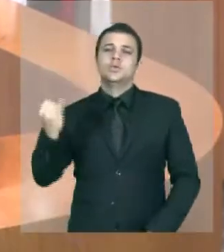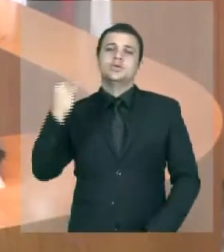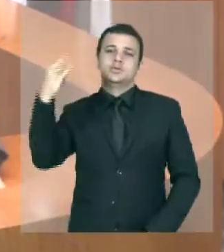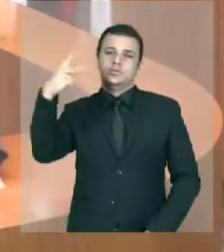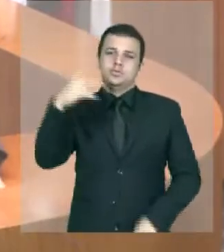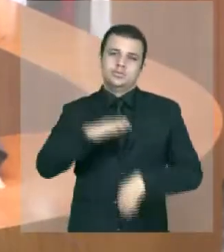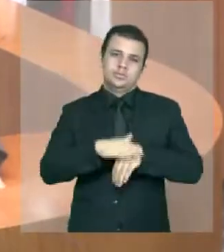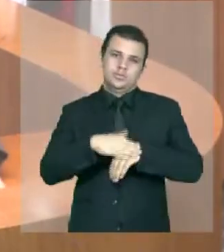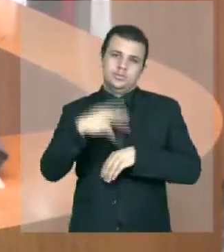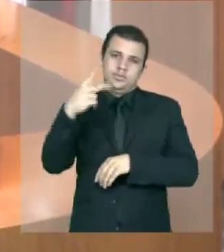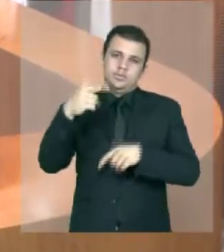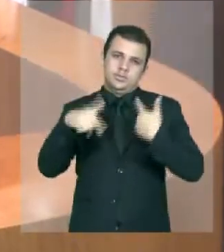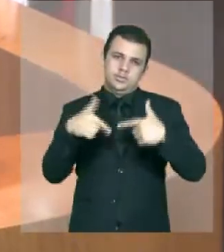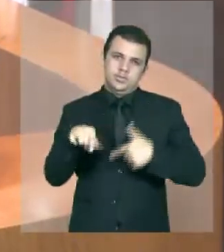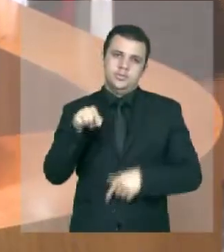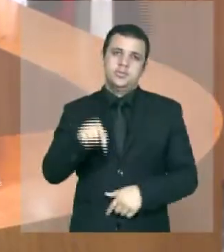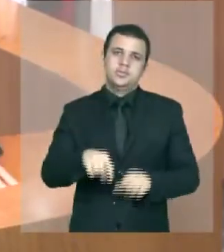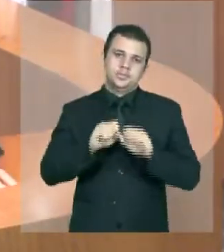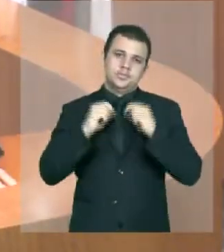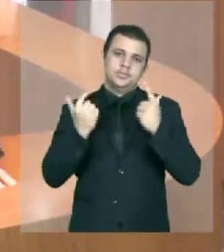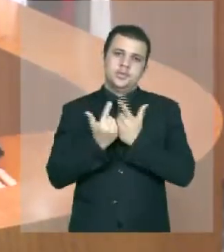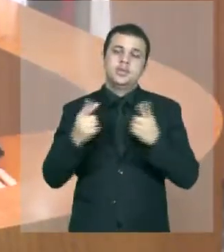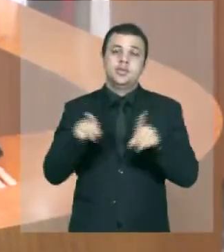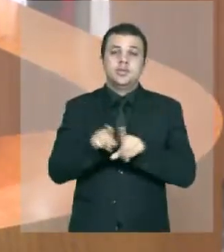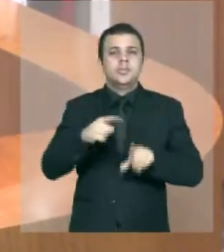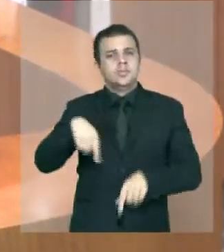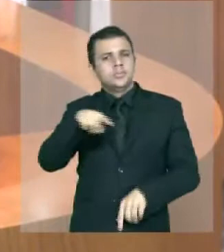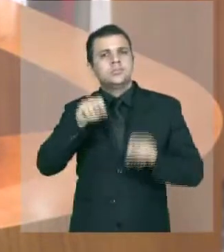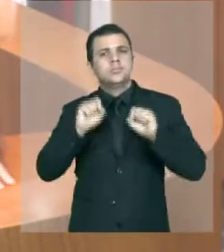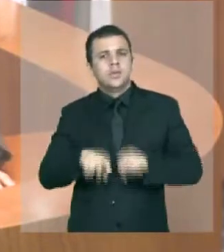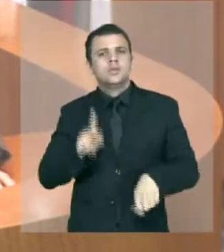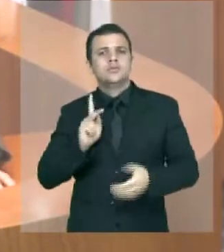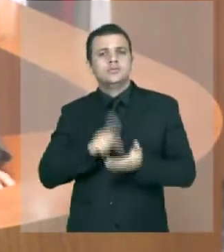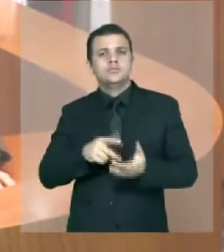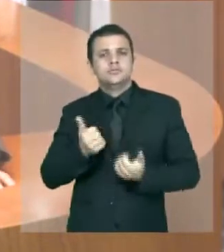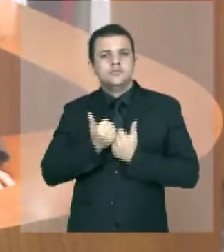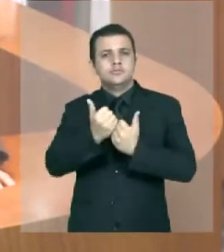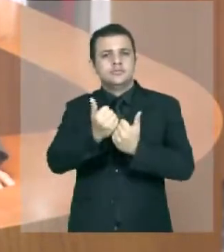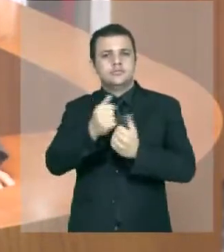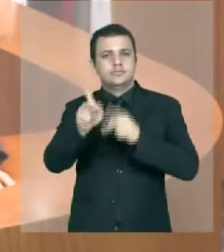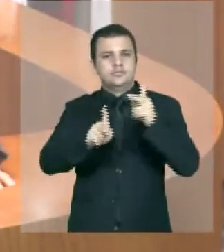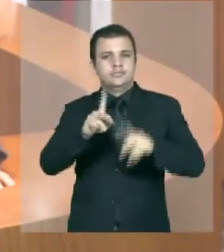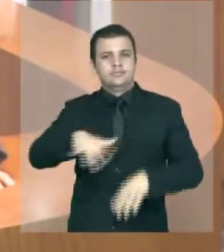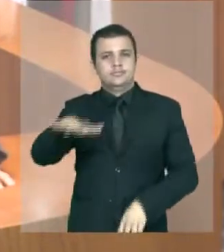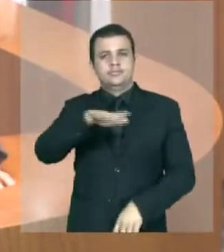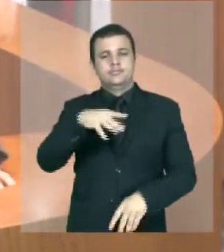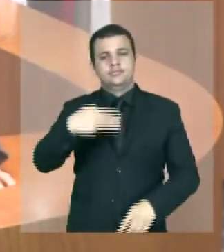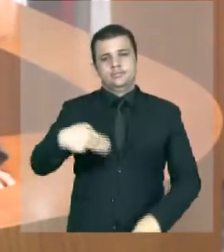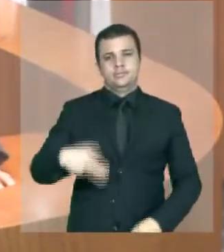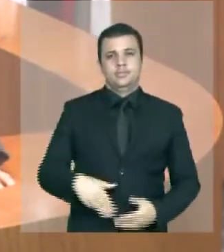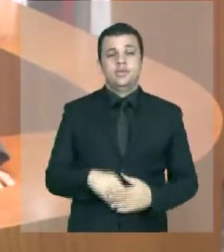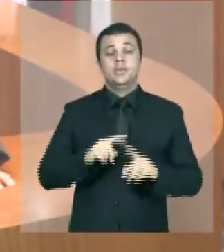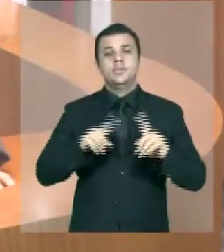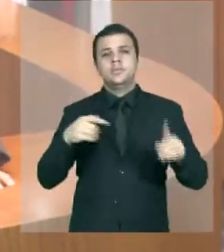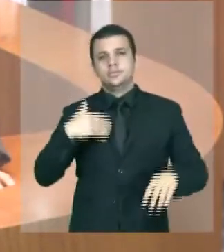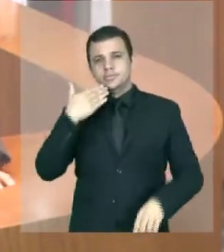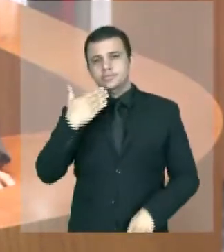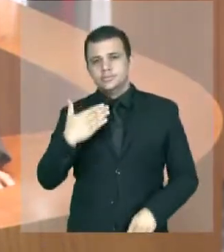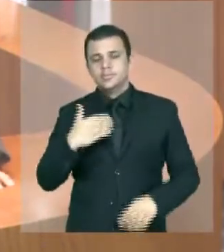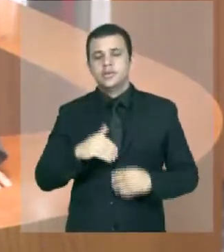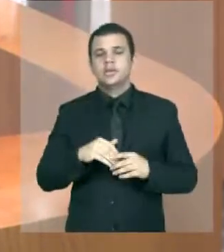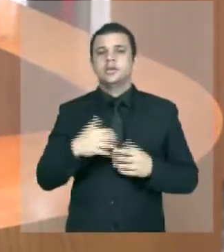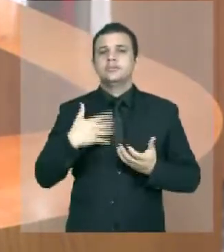excelências desenvolvem aí nesta casa, que nos permite realmente contribuir com o povo do Maranhão. Mas eu queria, senhor presidente, na tarde de